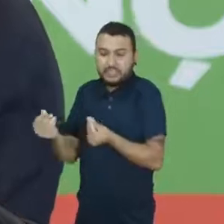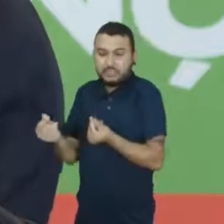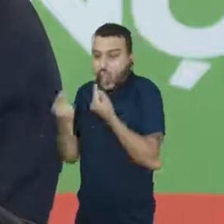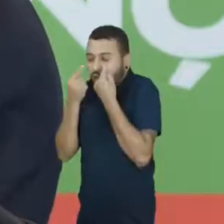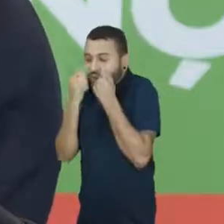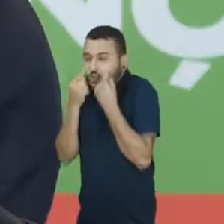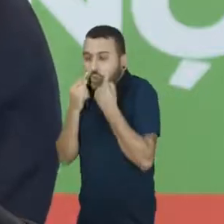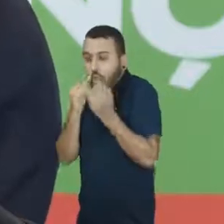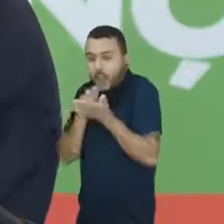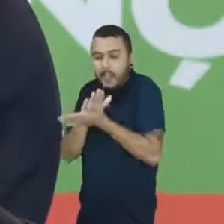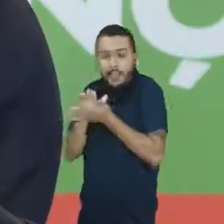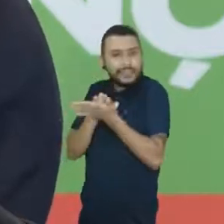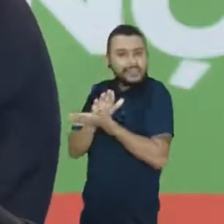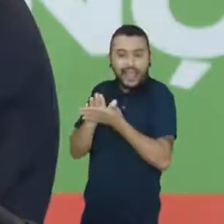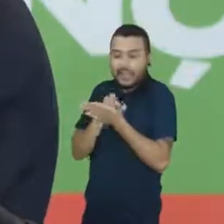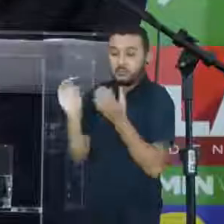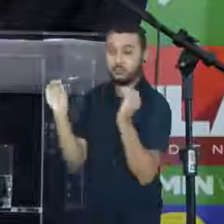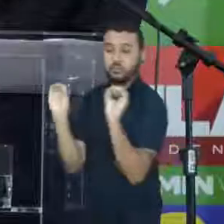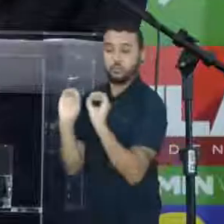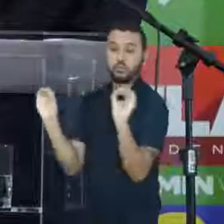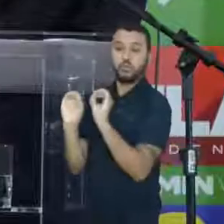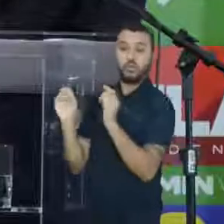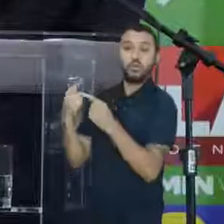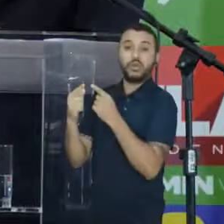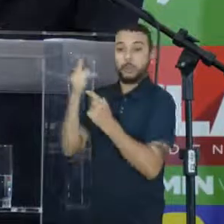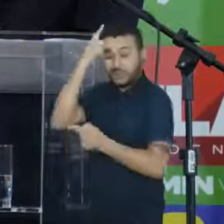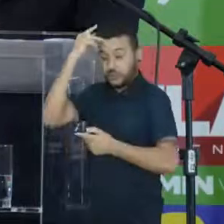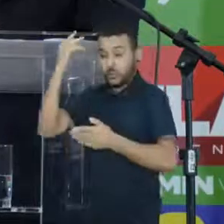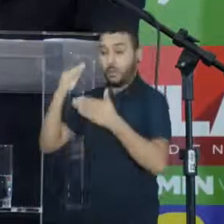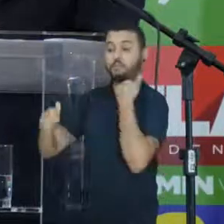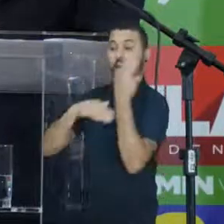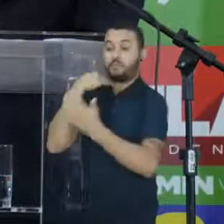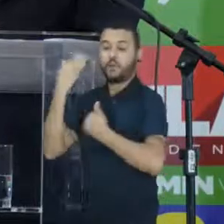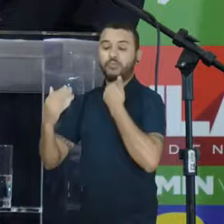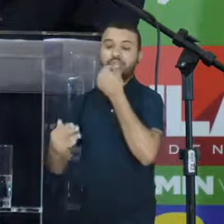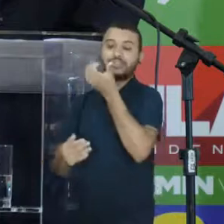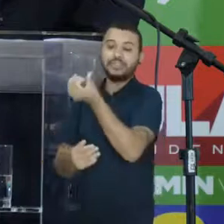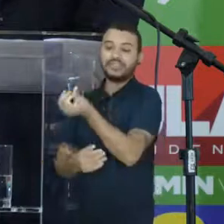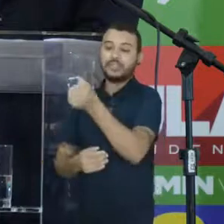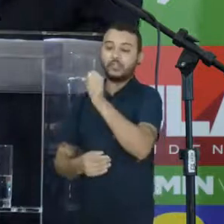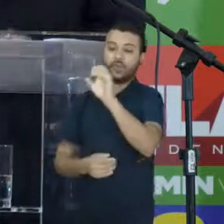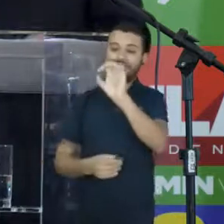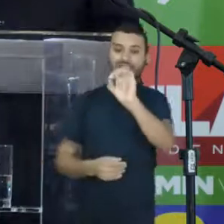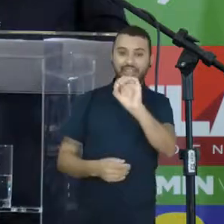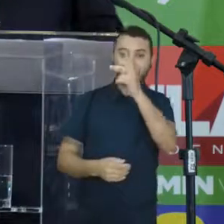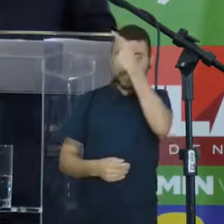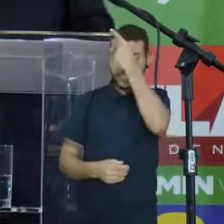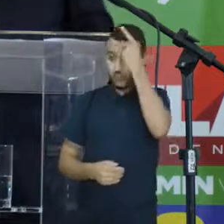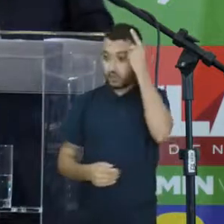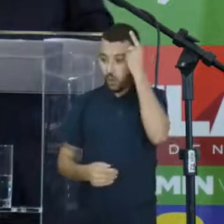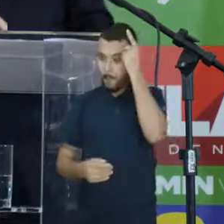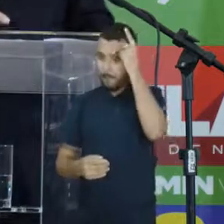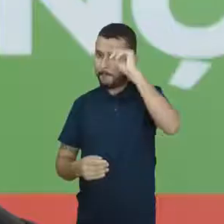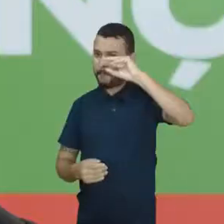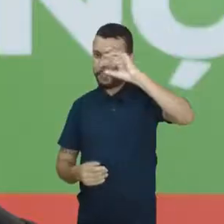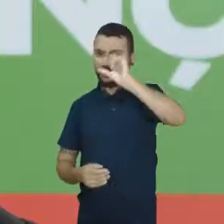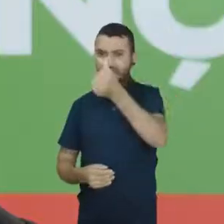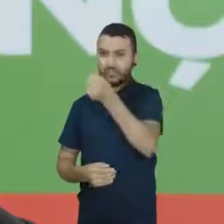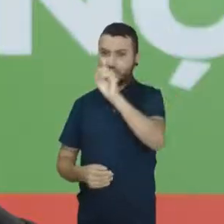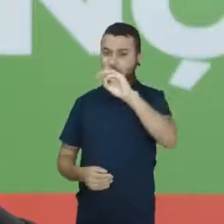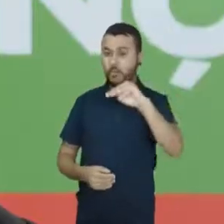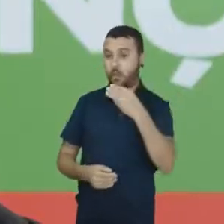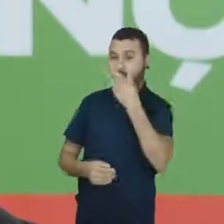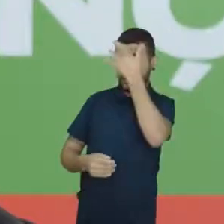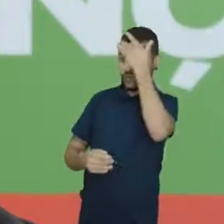lágrima por nenhuma das mais de 680 vítimas do Covid. Um homem que, presidindo esse